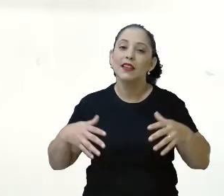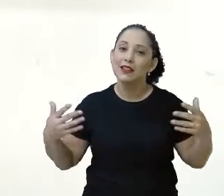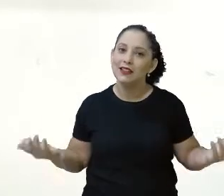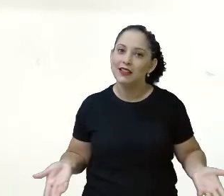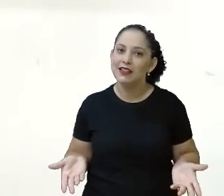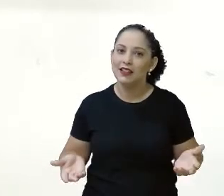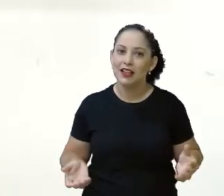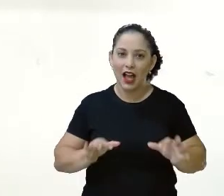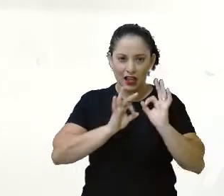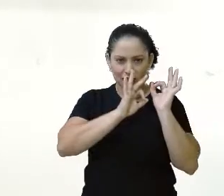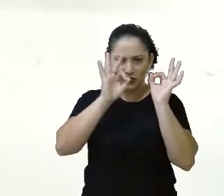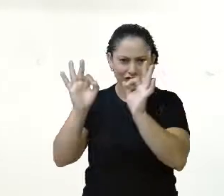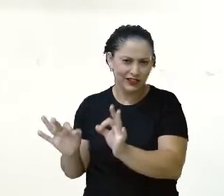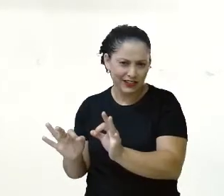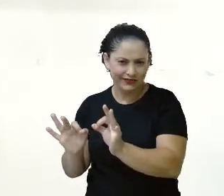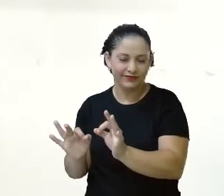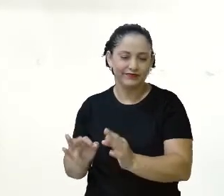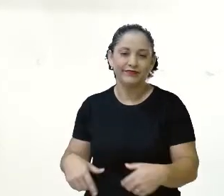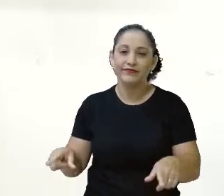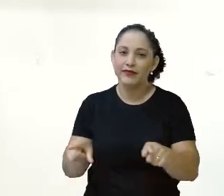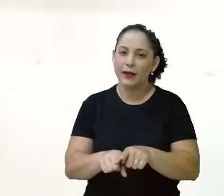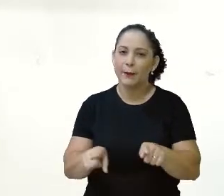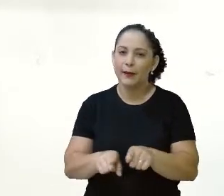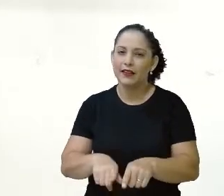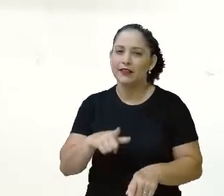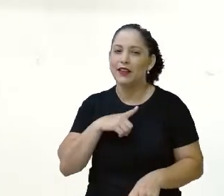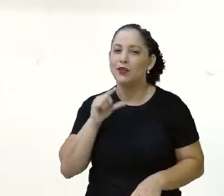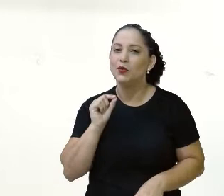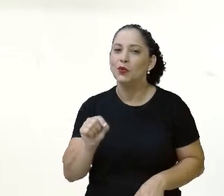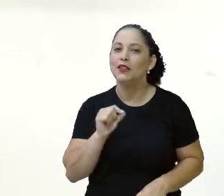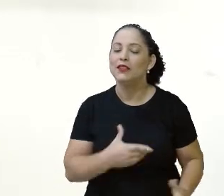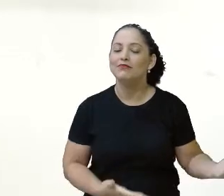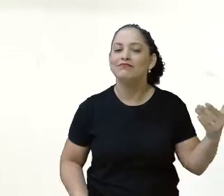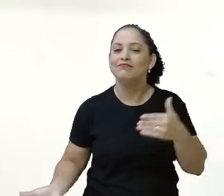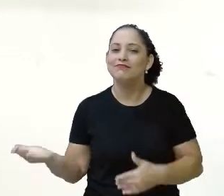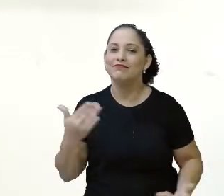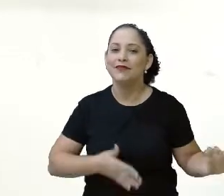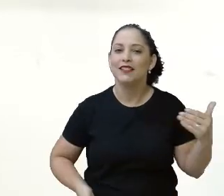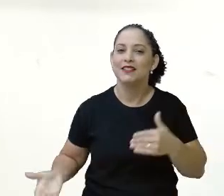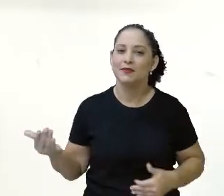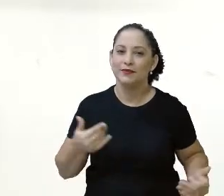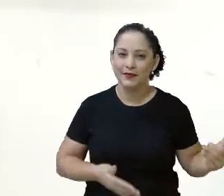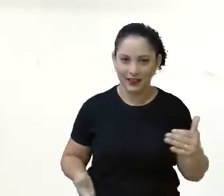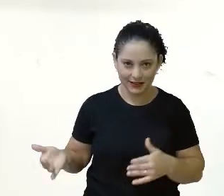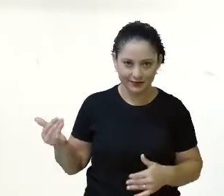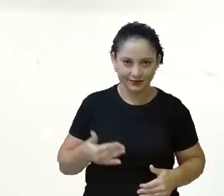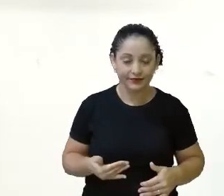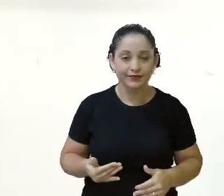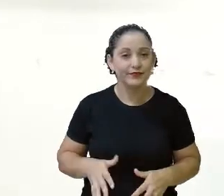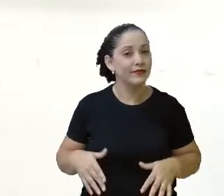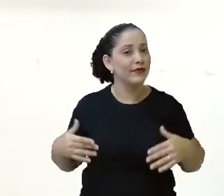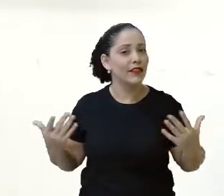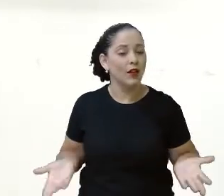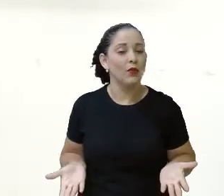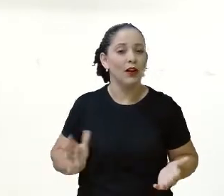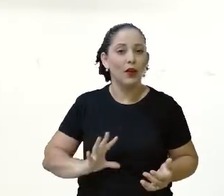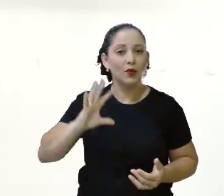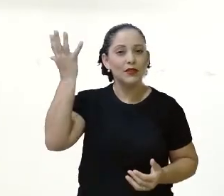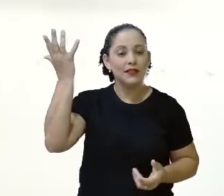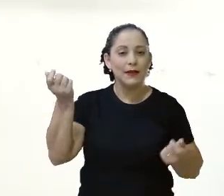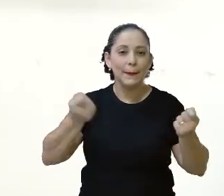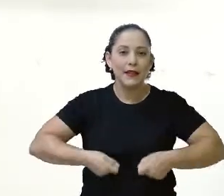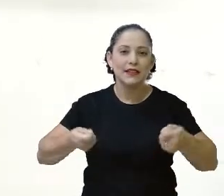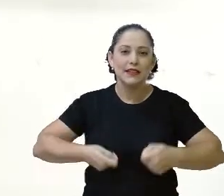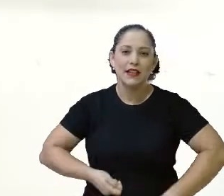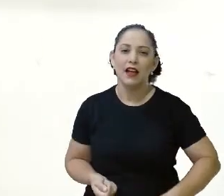vai assistir. Além de assistir, você também vai interagir. Então, para que isso aconteça, basta que você baixe aí